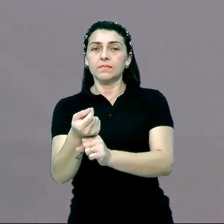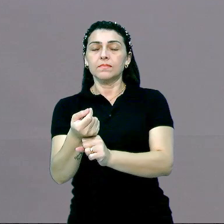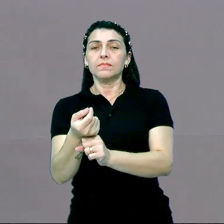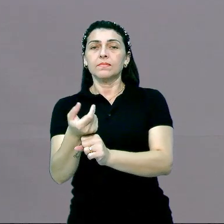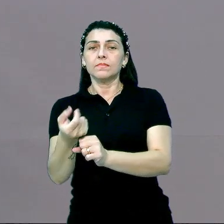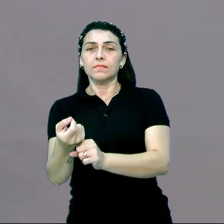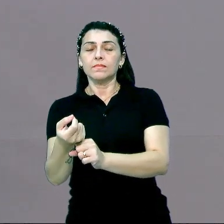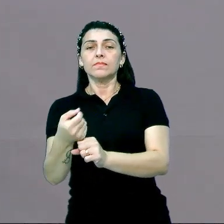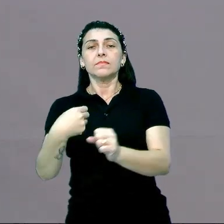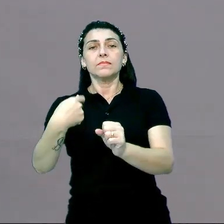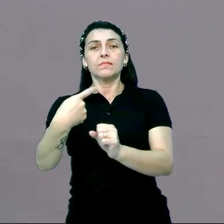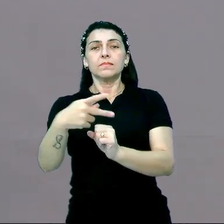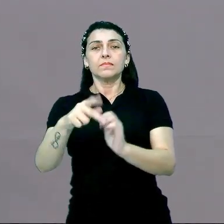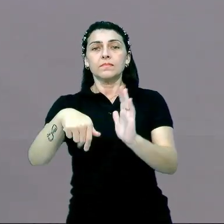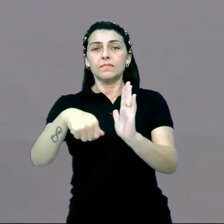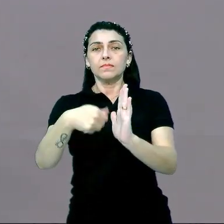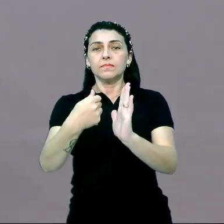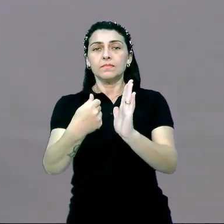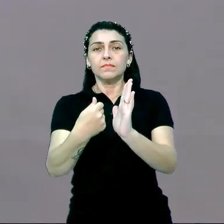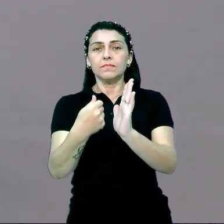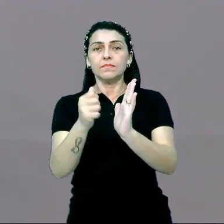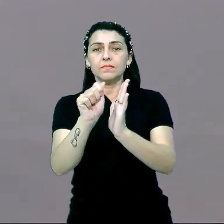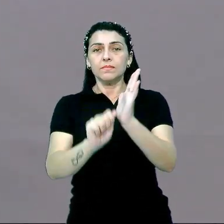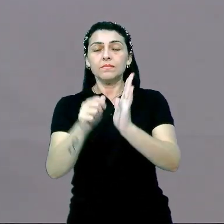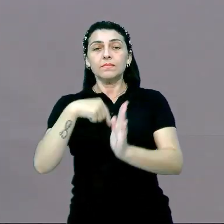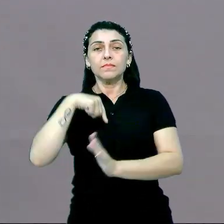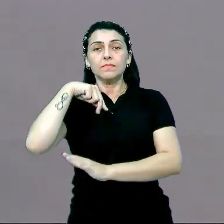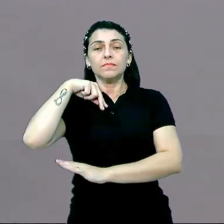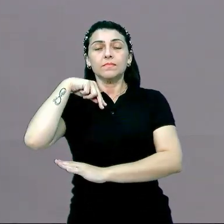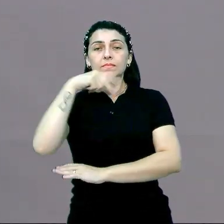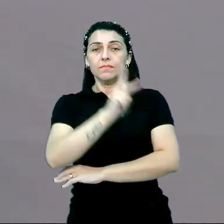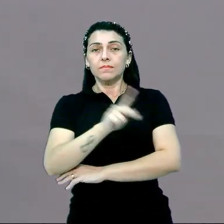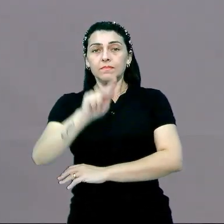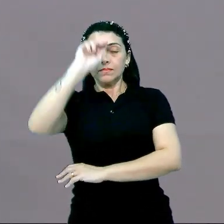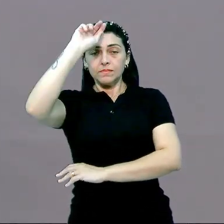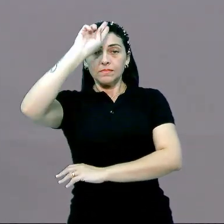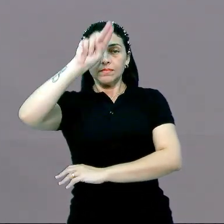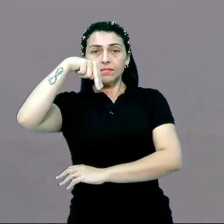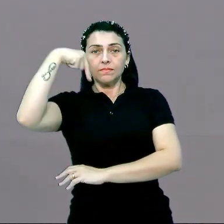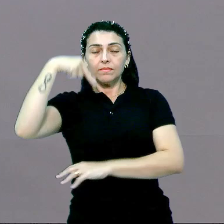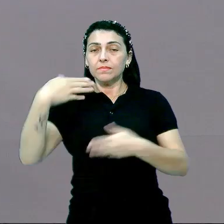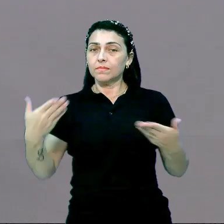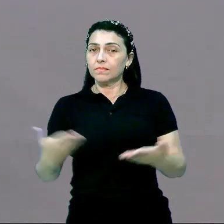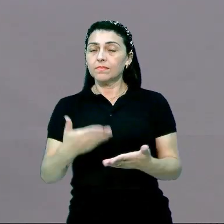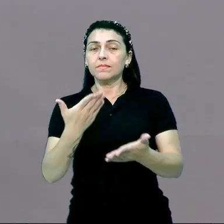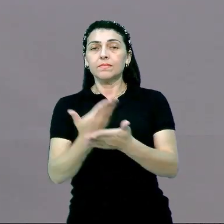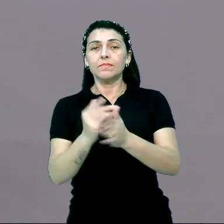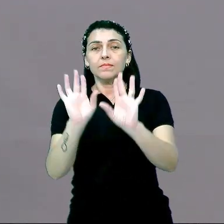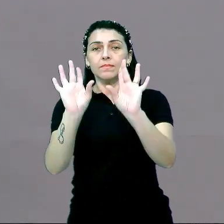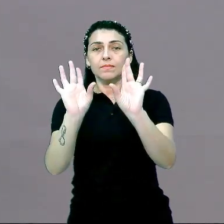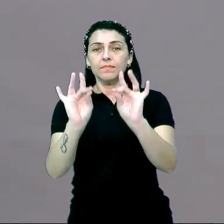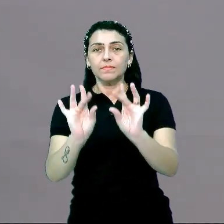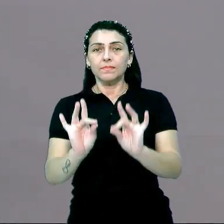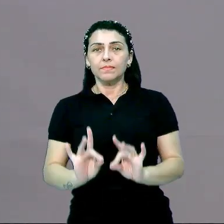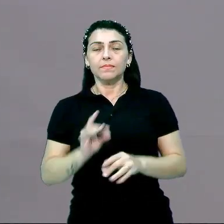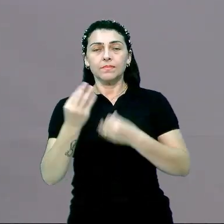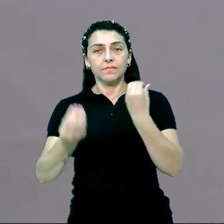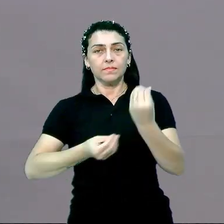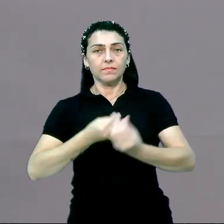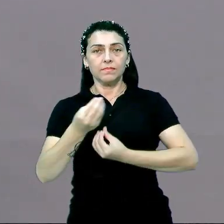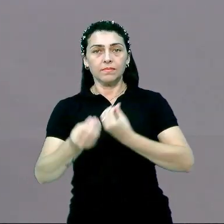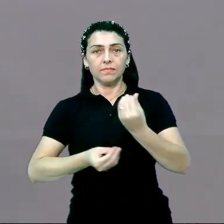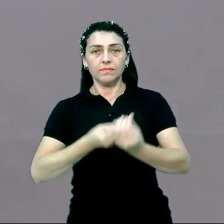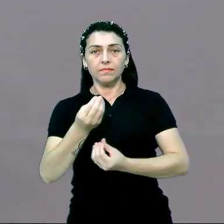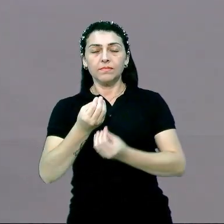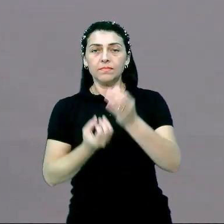na sua redação. Eu sou a professora Naraline Menezes, e hoje nós iremos estudar detalhadamente como nós